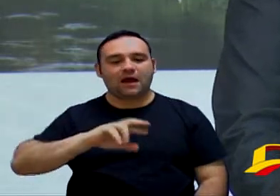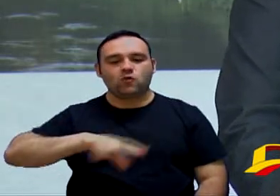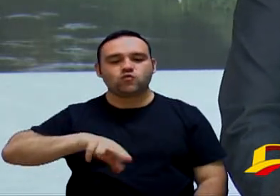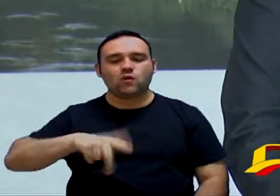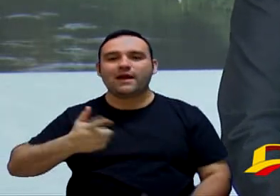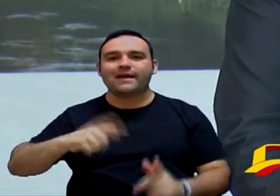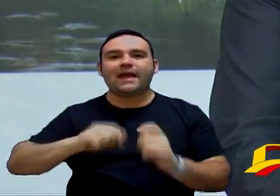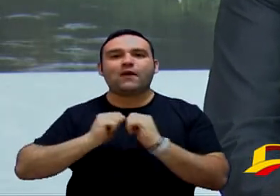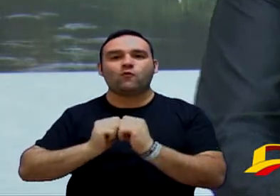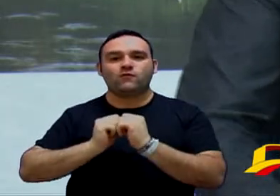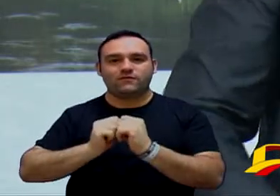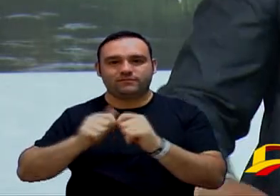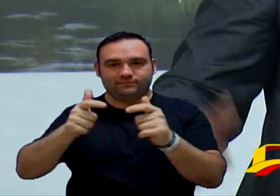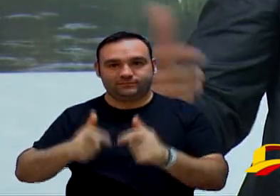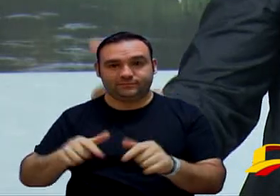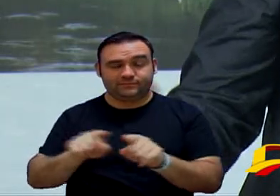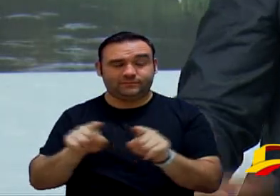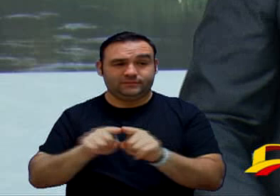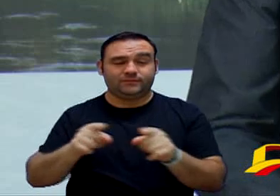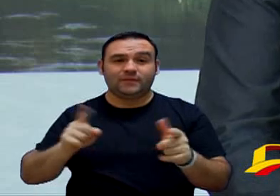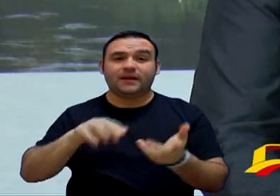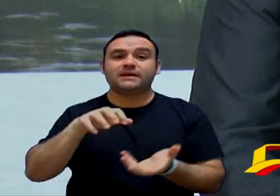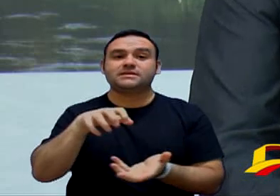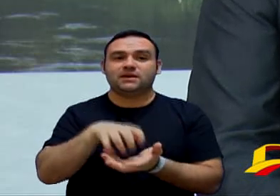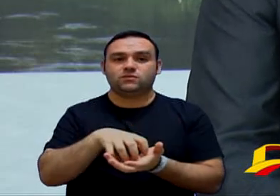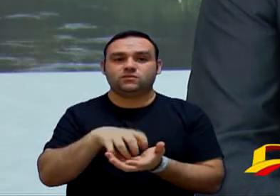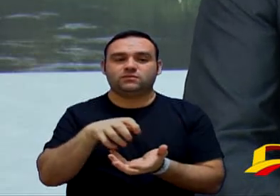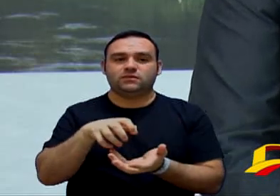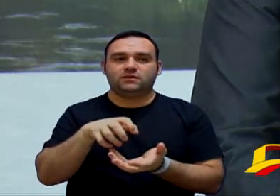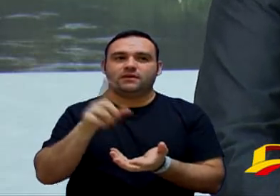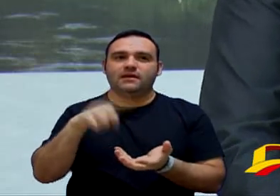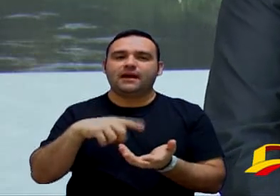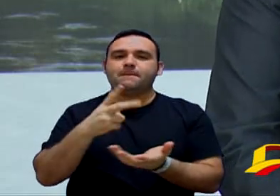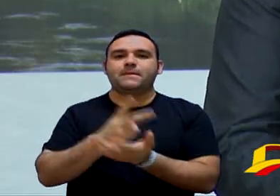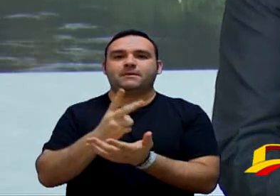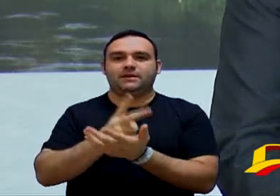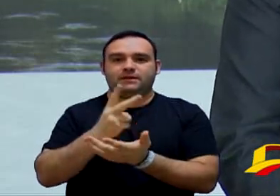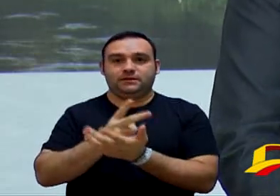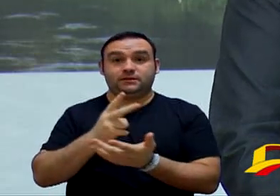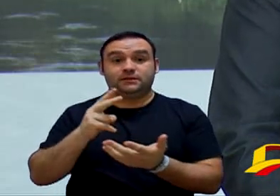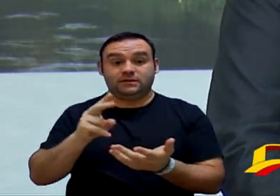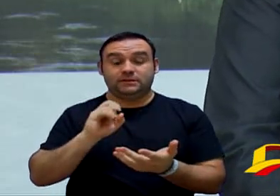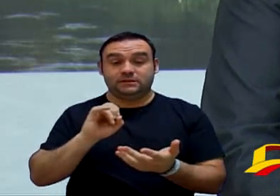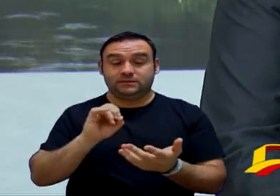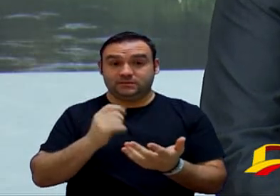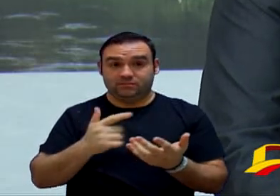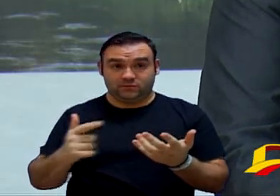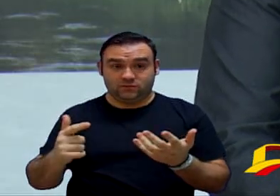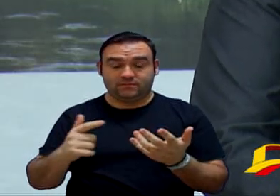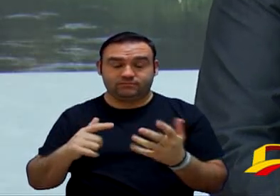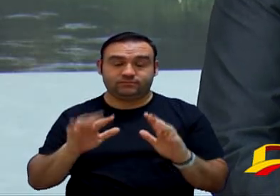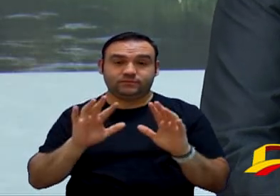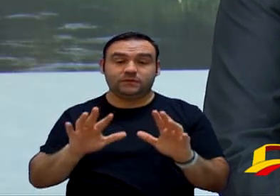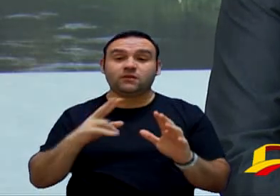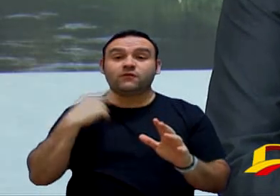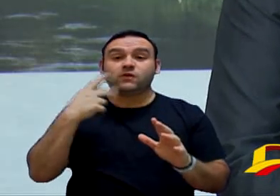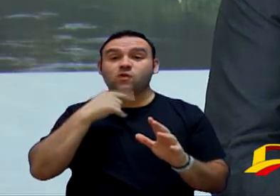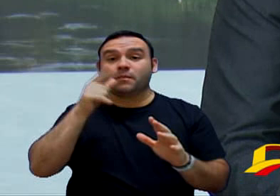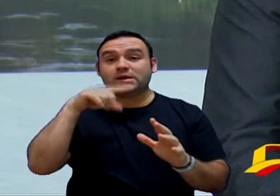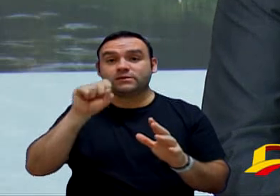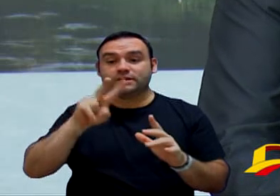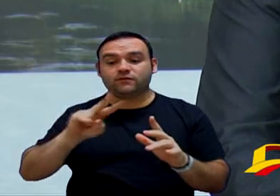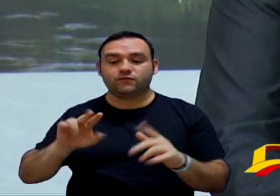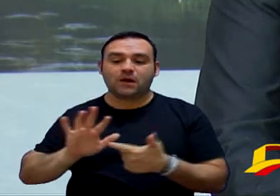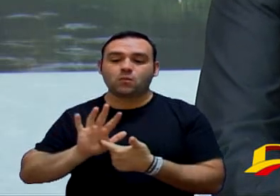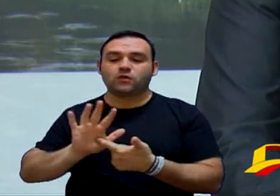casas de convivência e são centros que são permanentes para não existir isso então o Vereador Luiz Santos vai